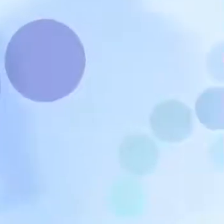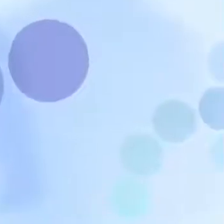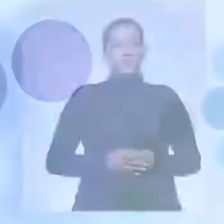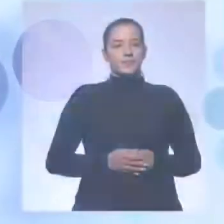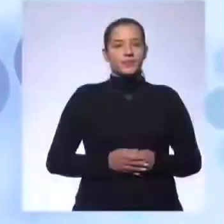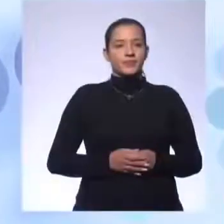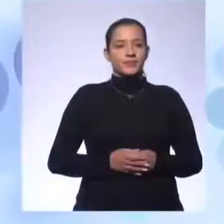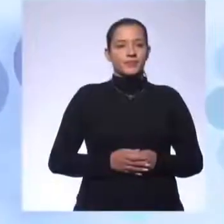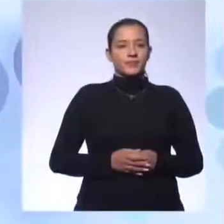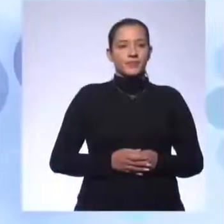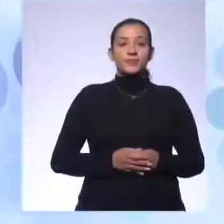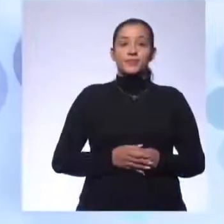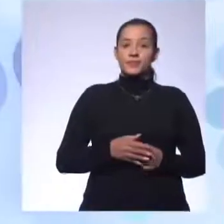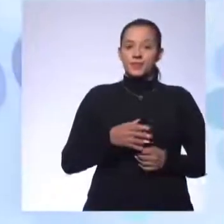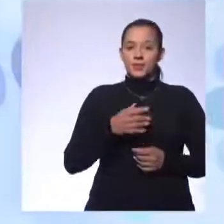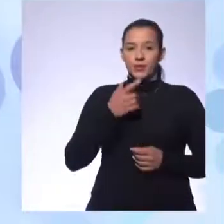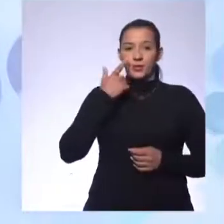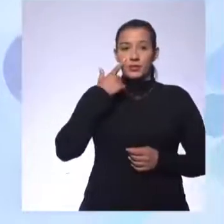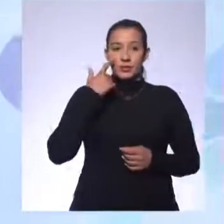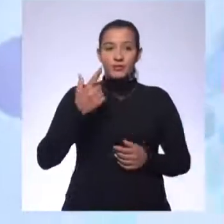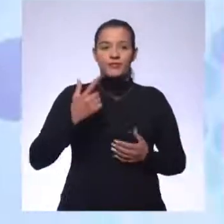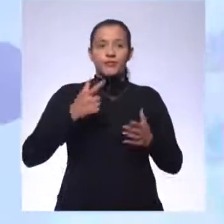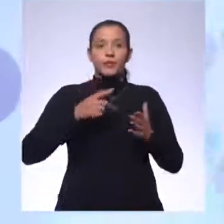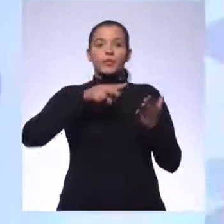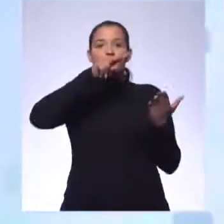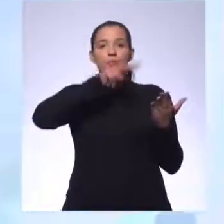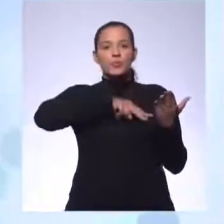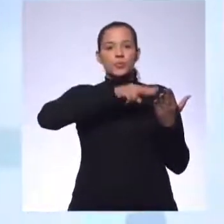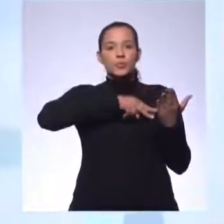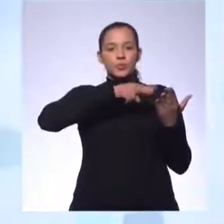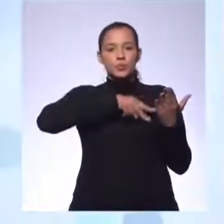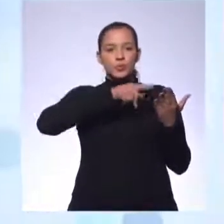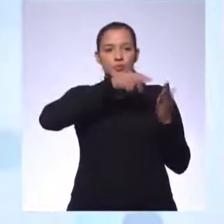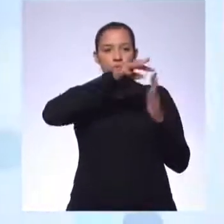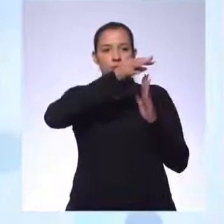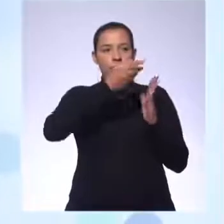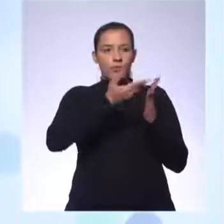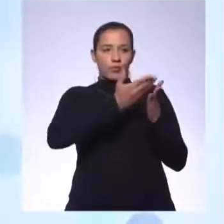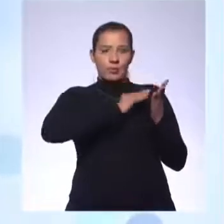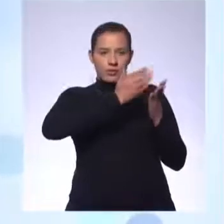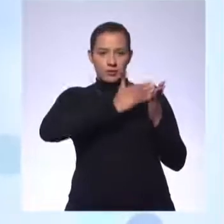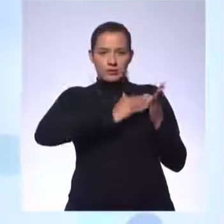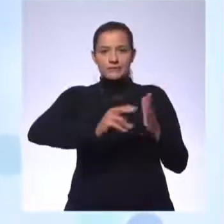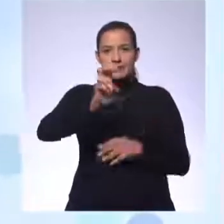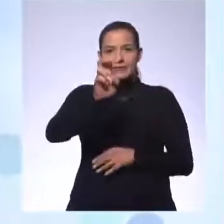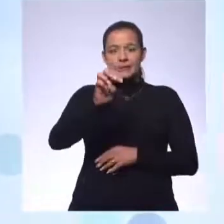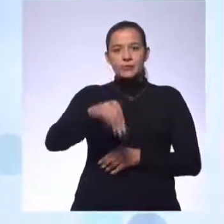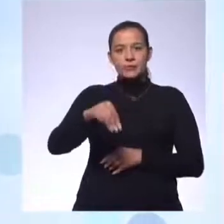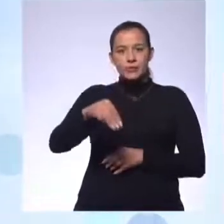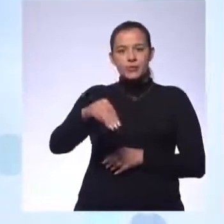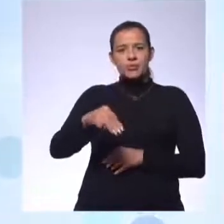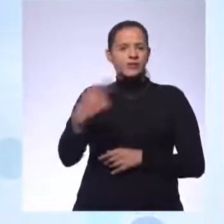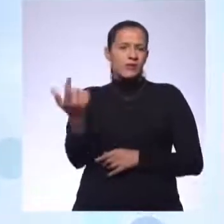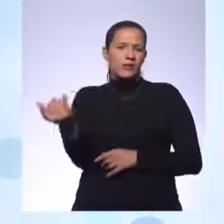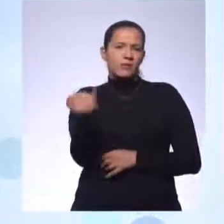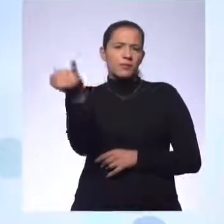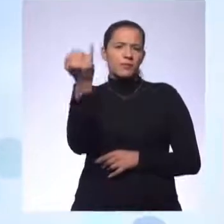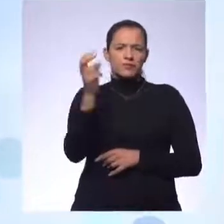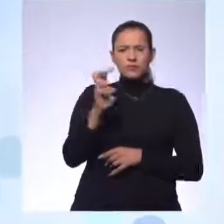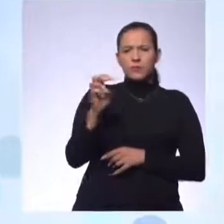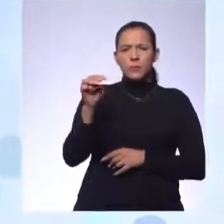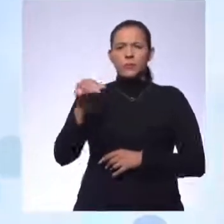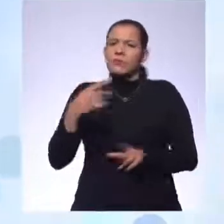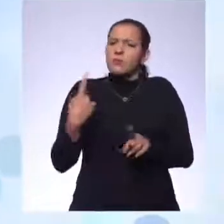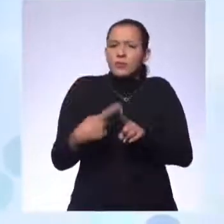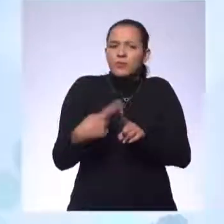Então, aqui estamos falando do livro 5 minutos. Então, professora Tayana, por que, que o livro 5 minutos tem essa relevância? Por que 5 minutos são tão importantes